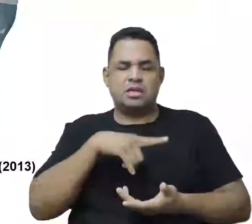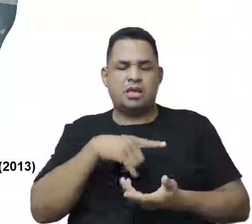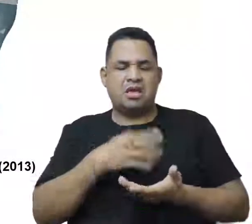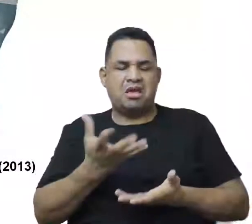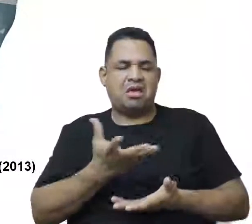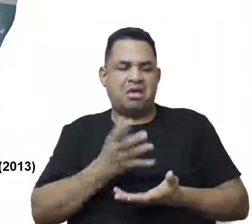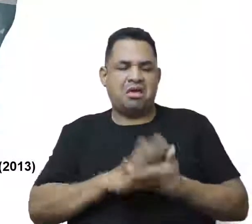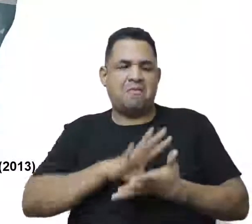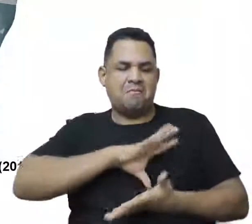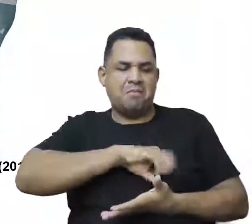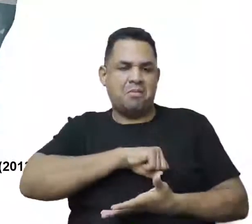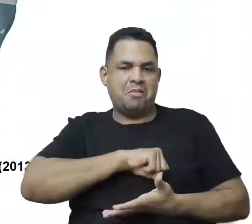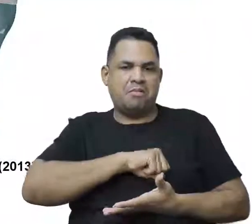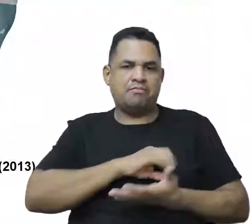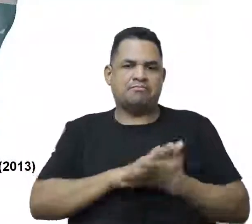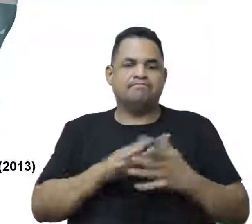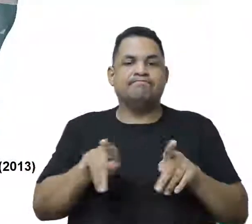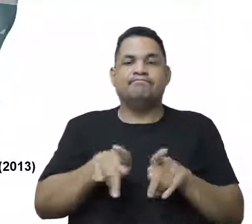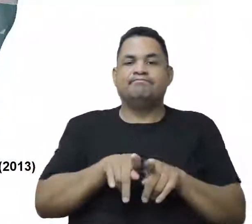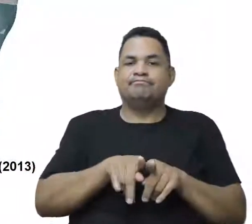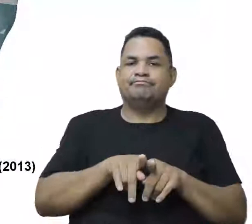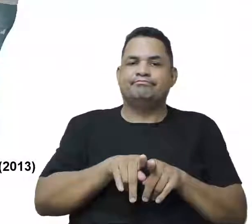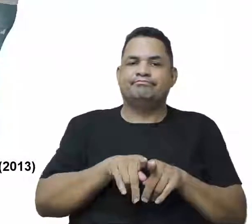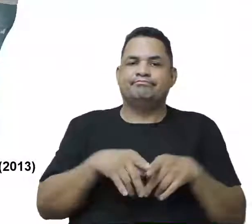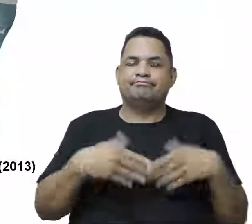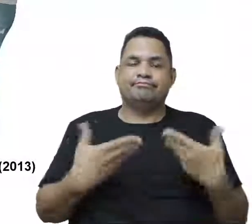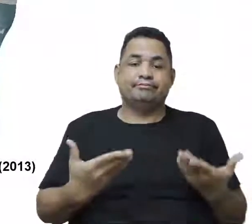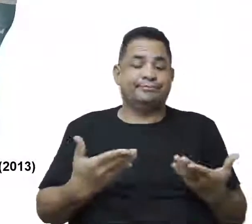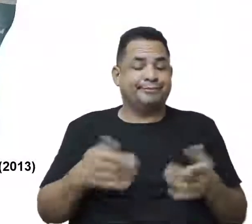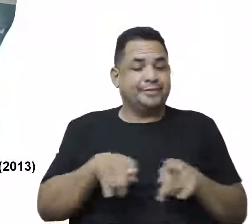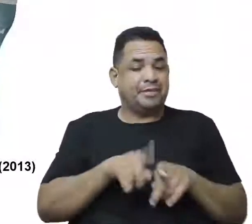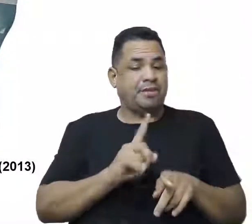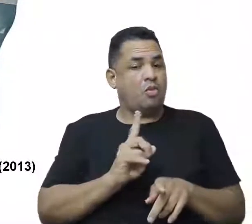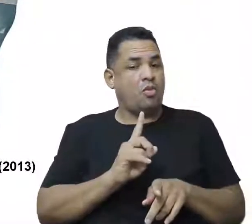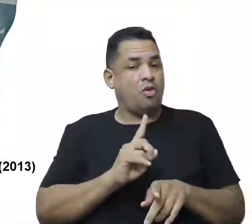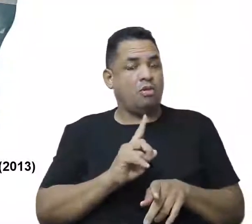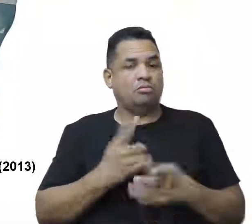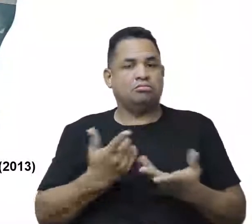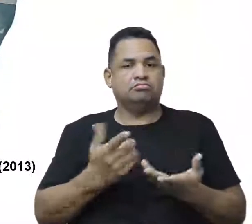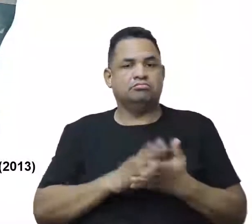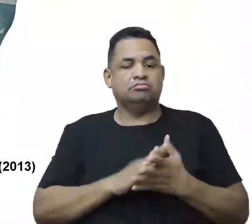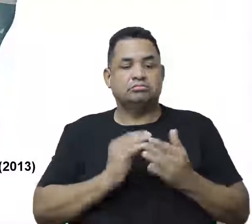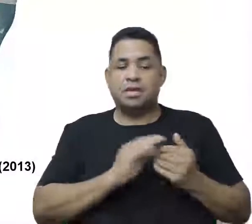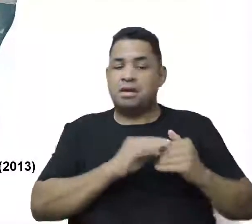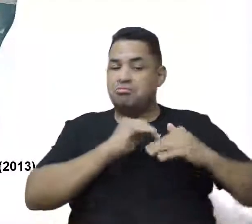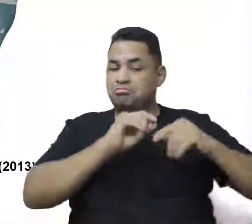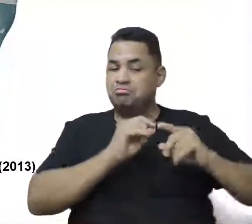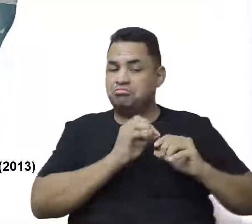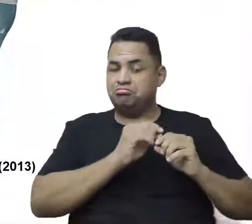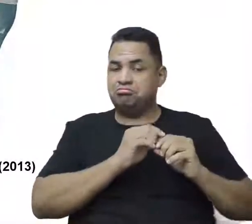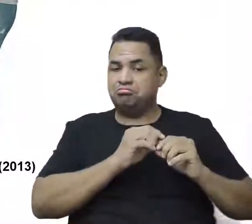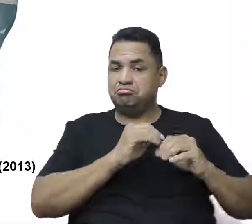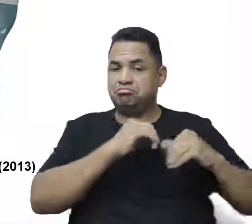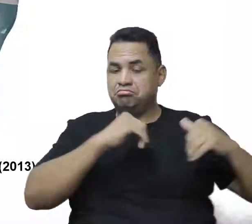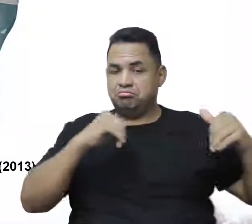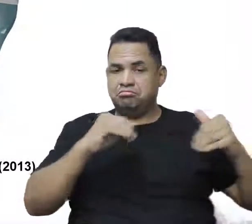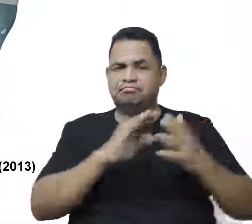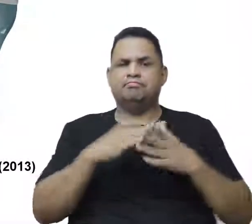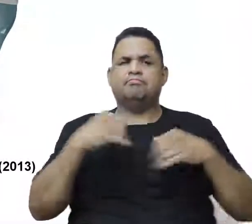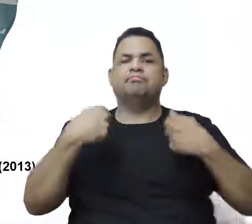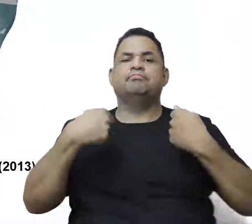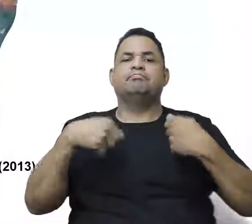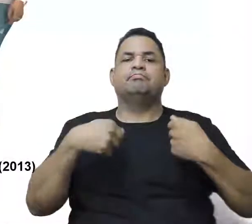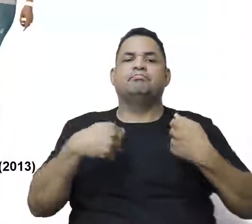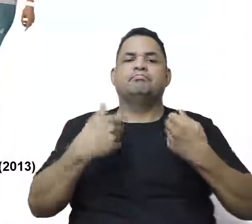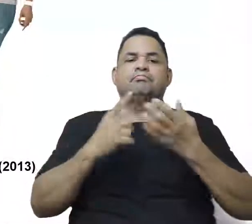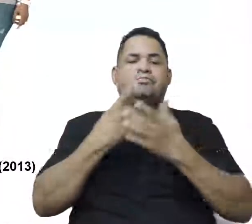amoroso. Porque eu posso tanto estar interessado, como também não, como estar querendo distância. Então, eu preciso analisar